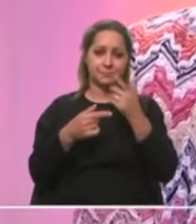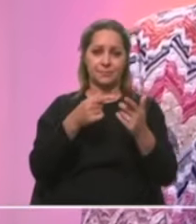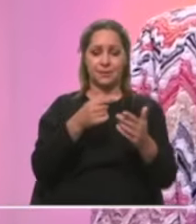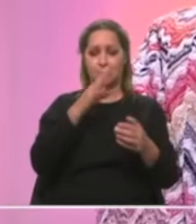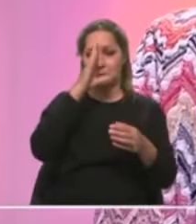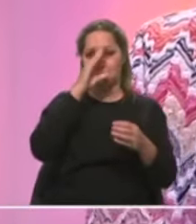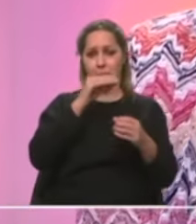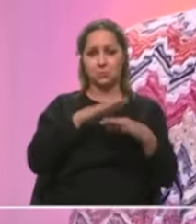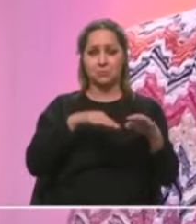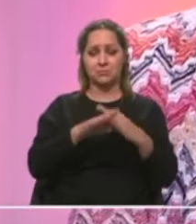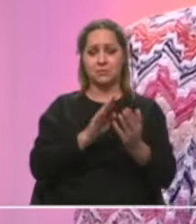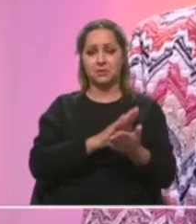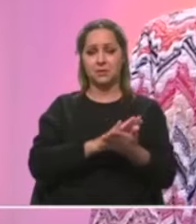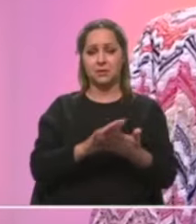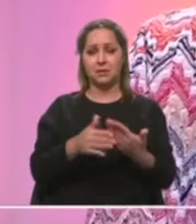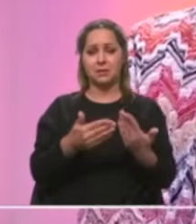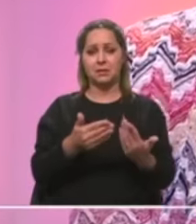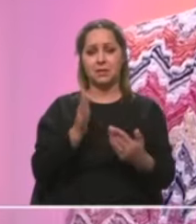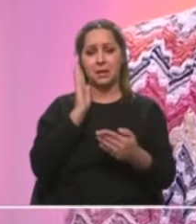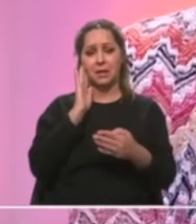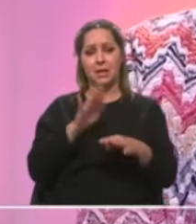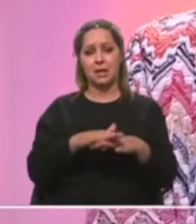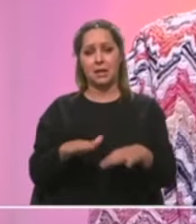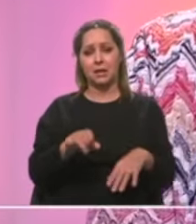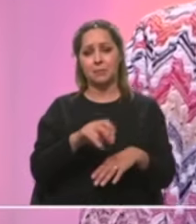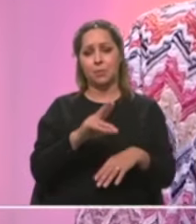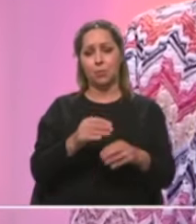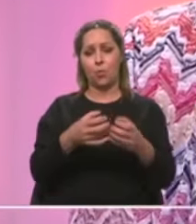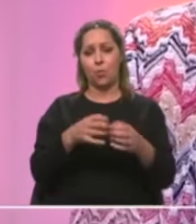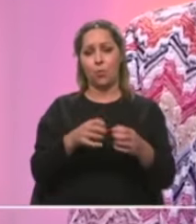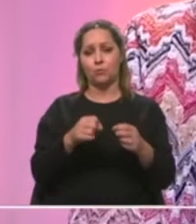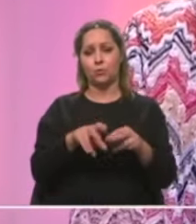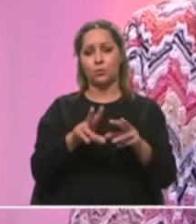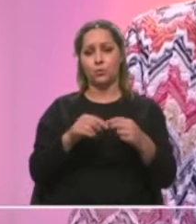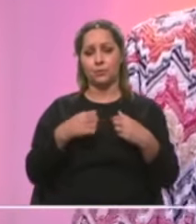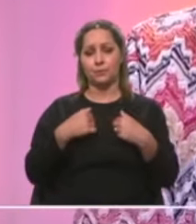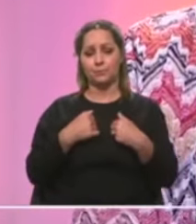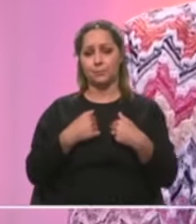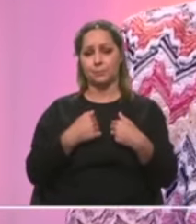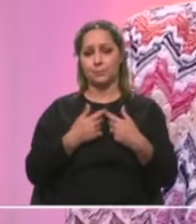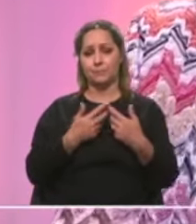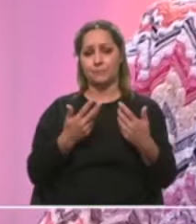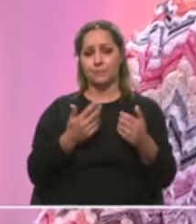sabe fazer nada, nunca fez uma cama na vida, nunca fez um estrelado na vida, não me vai deixar, é nunca. Enganou-se.